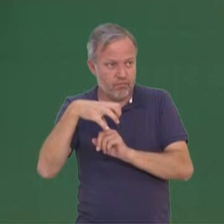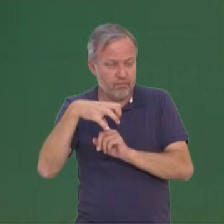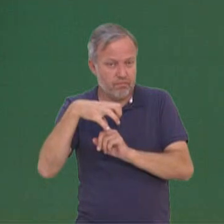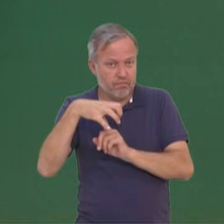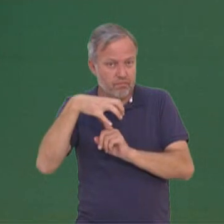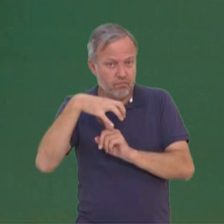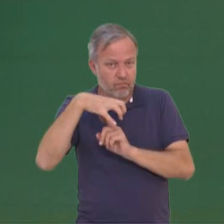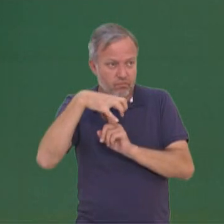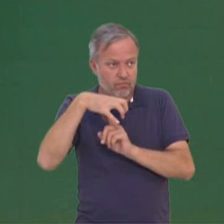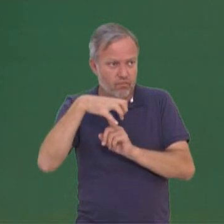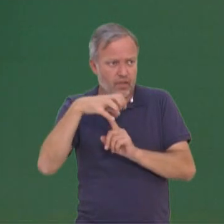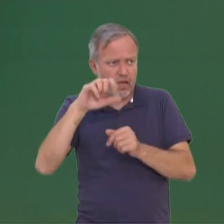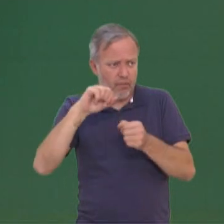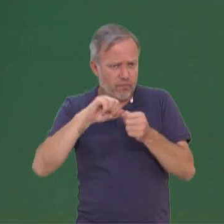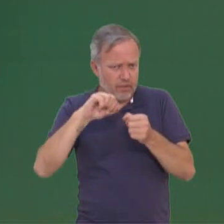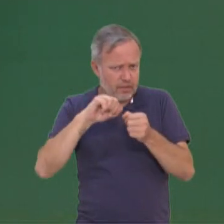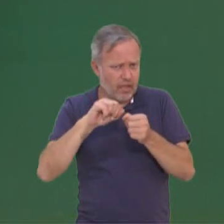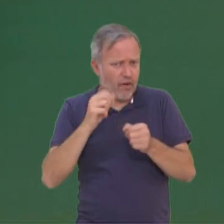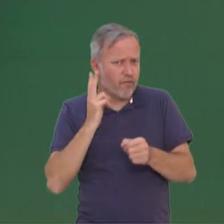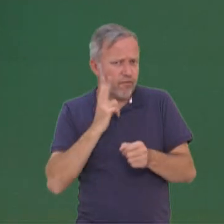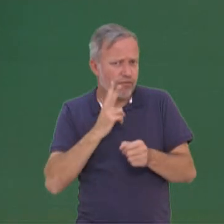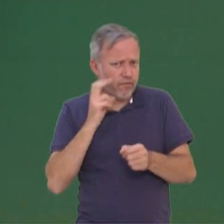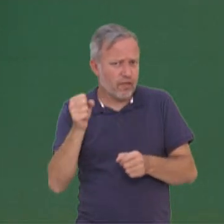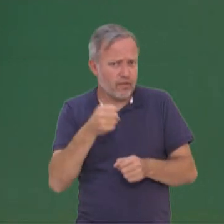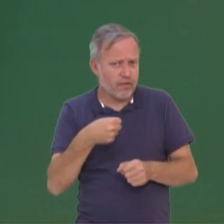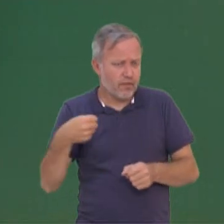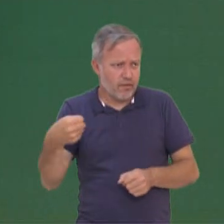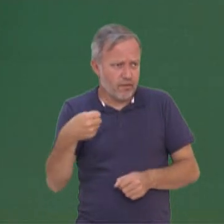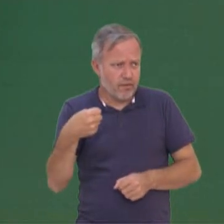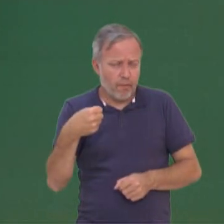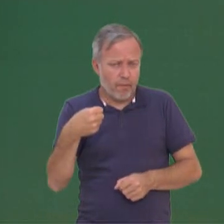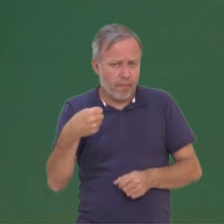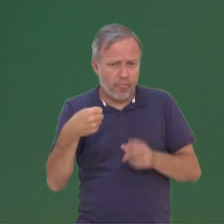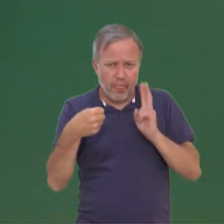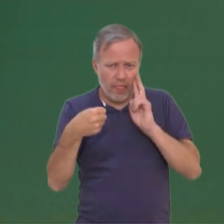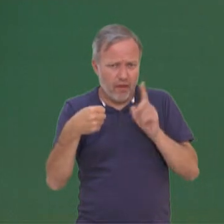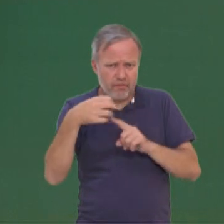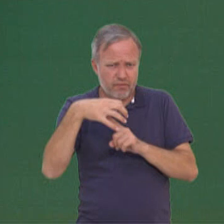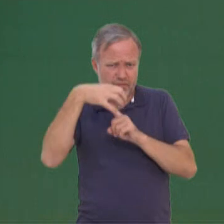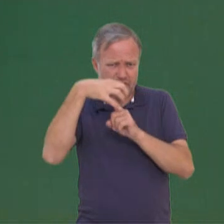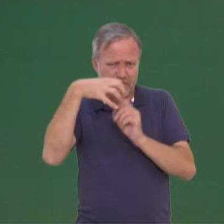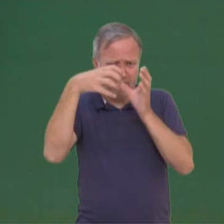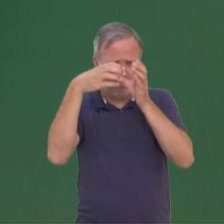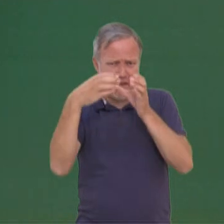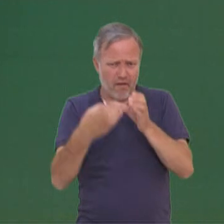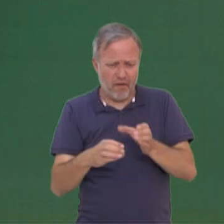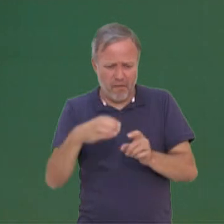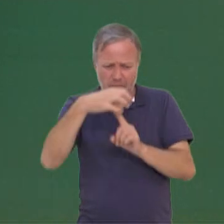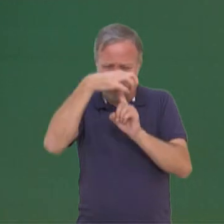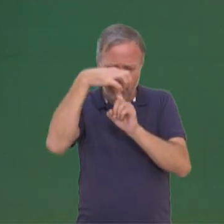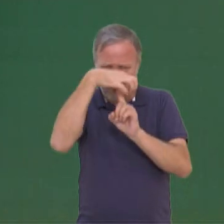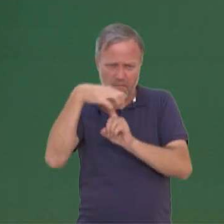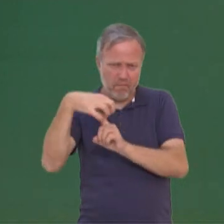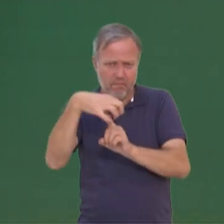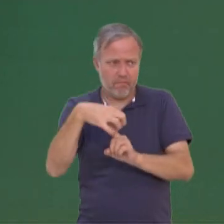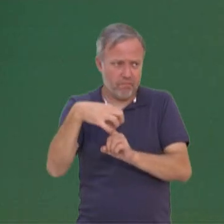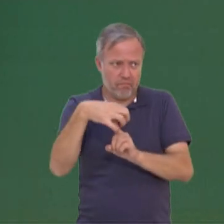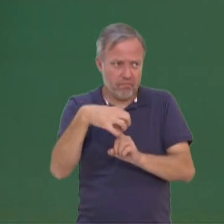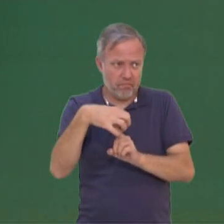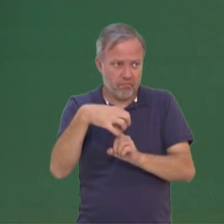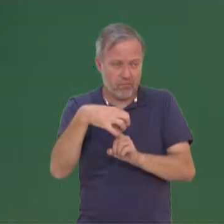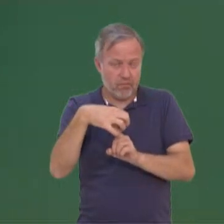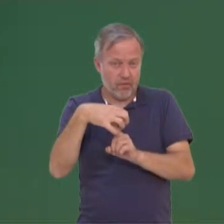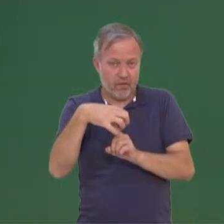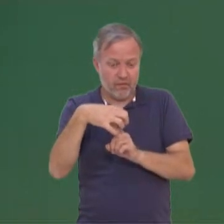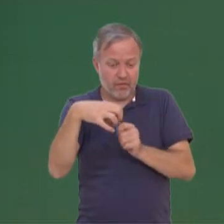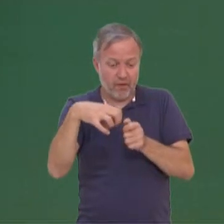para fazer vinho e cerveja. Você vai no mercado, tem as garrafas de vinho cheias de cogumelo lá dentro da garrafa? Não, né? O cara abre a lata de cerveja, pula